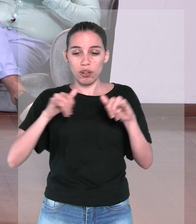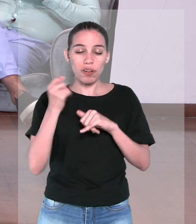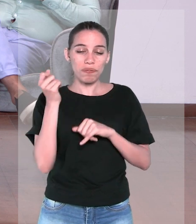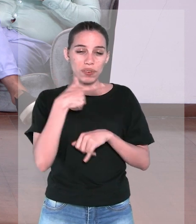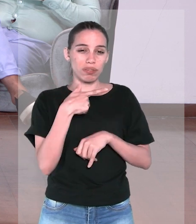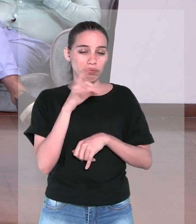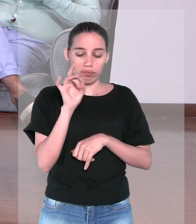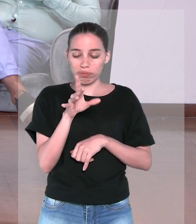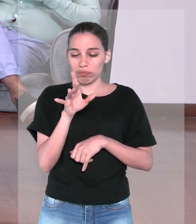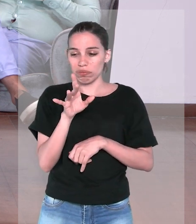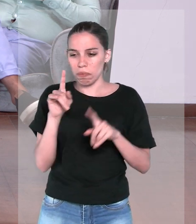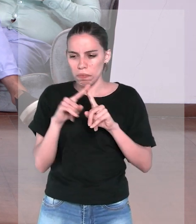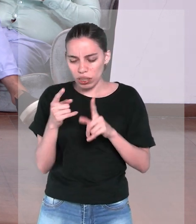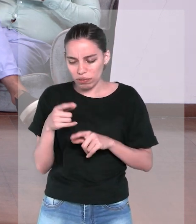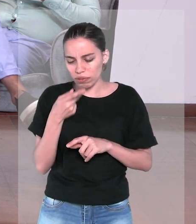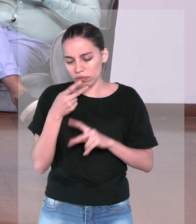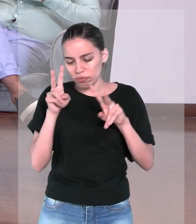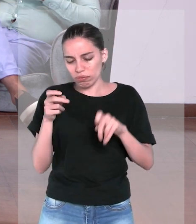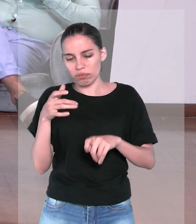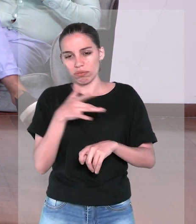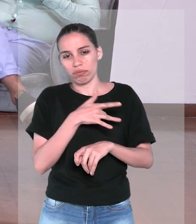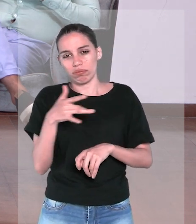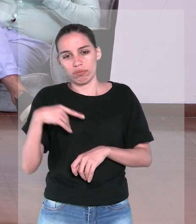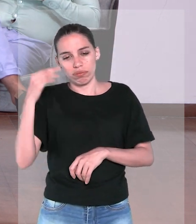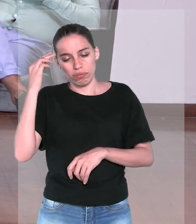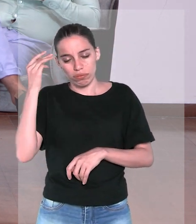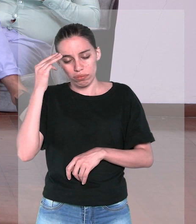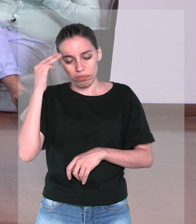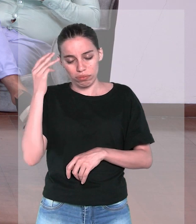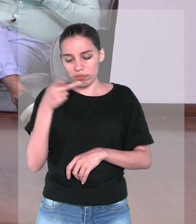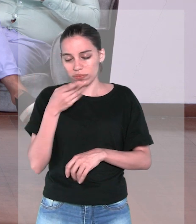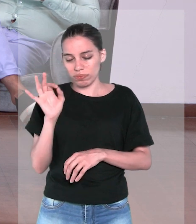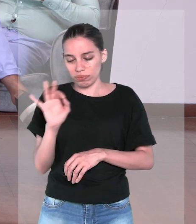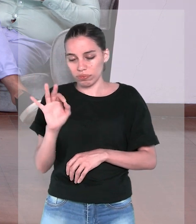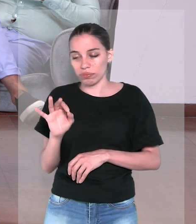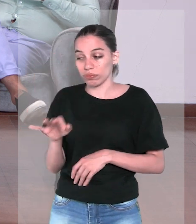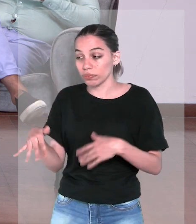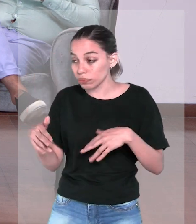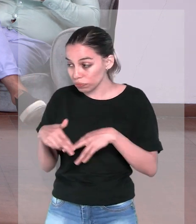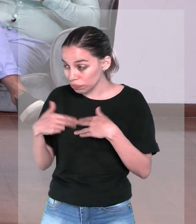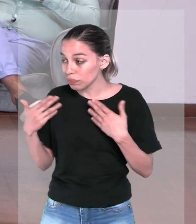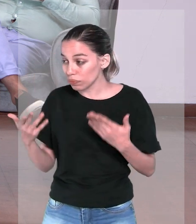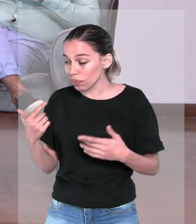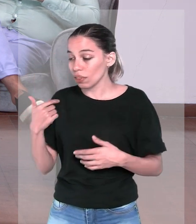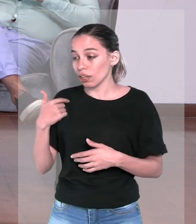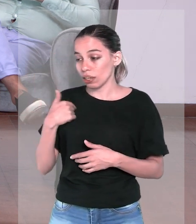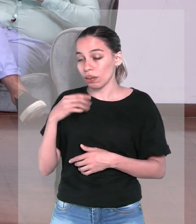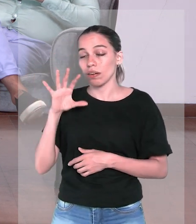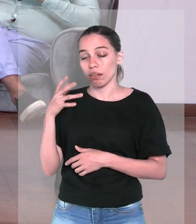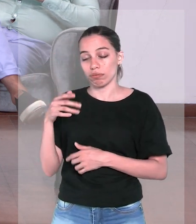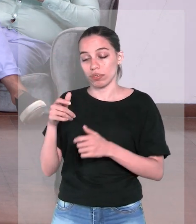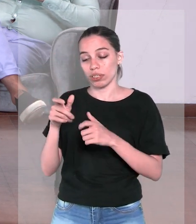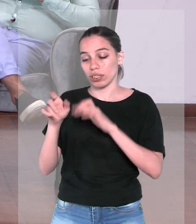que nós estamos presenciando no momento, porque as consequências, as repercussões, elas vêm ainda com uma força